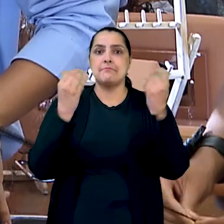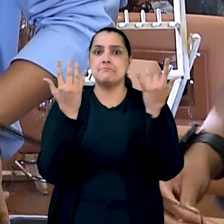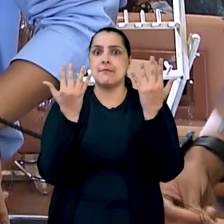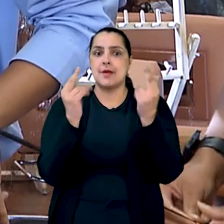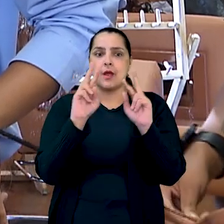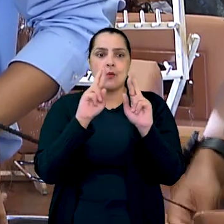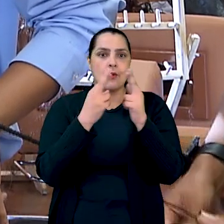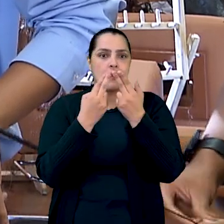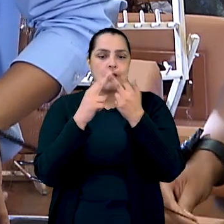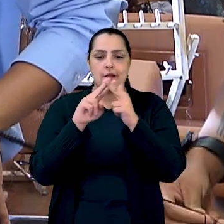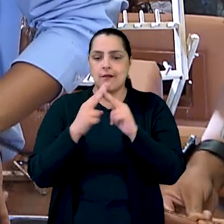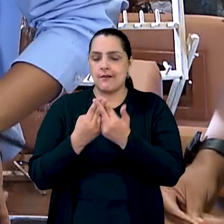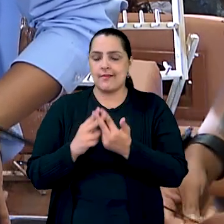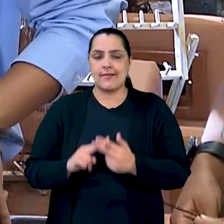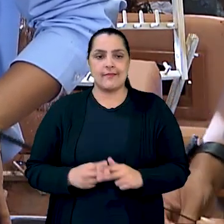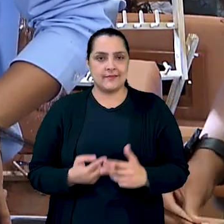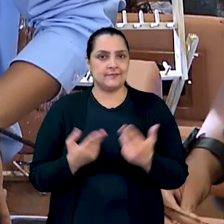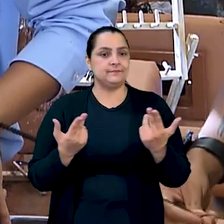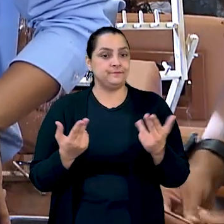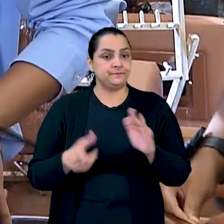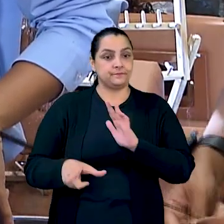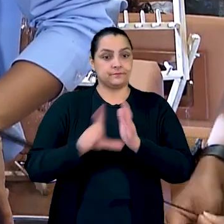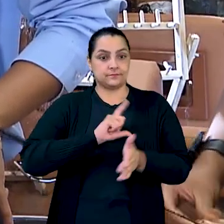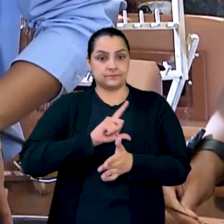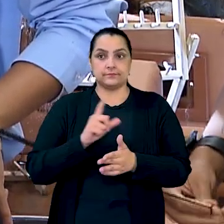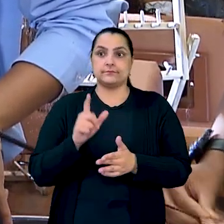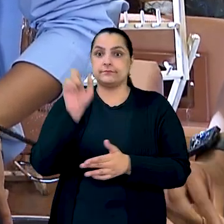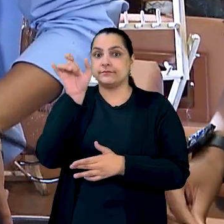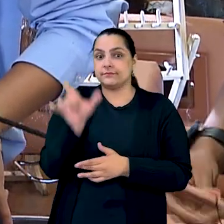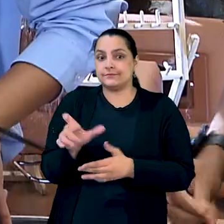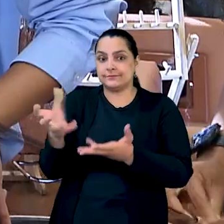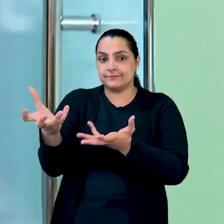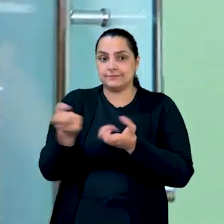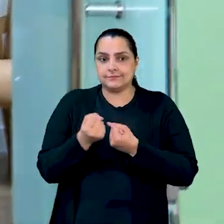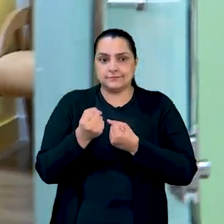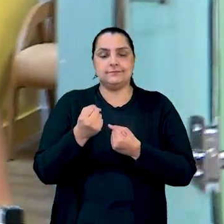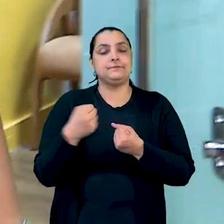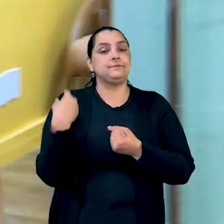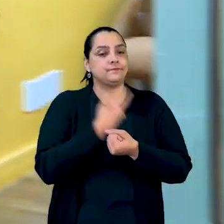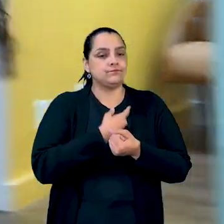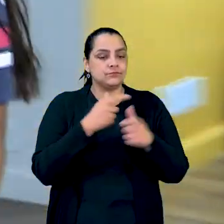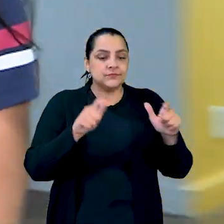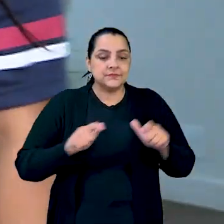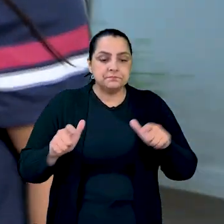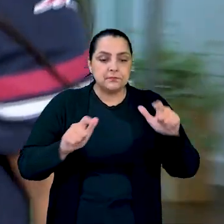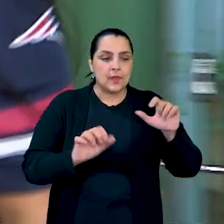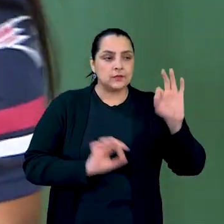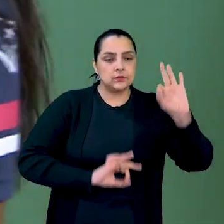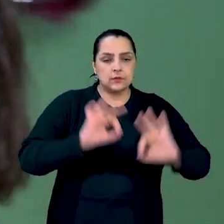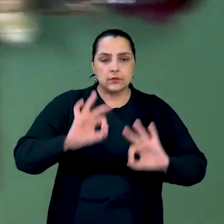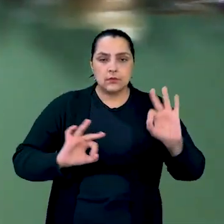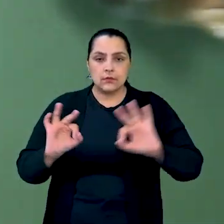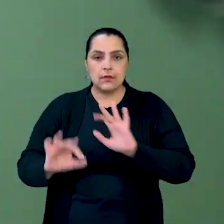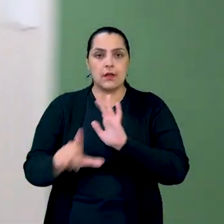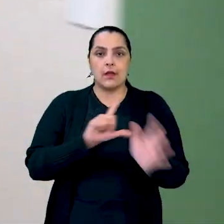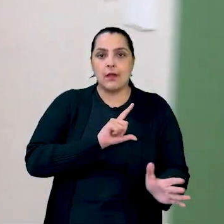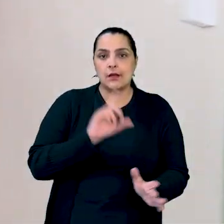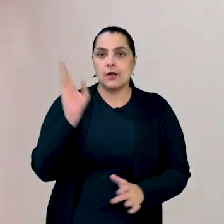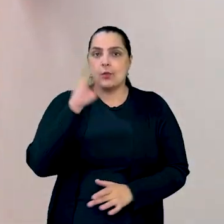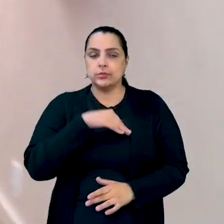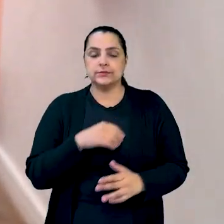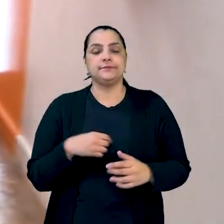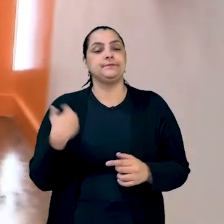trabalho todo manual. E assim, antes da gente receber as clientes, preparamos todo o espaço, né, para receber